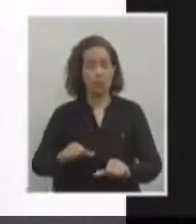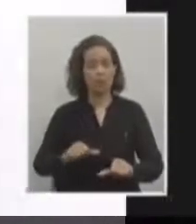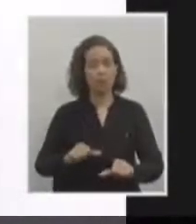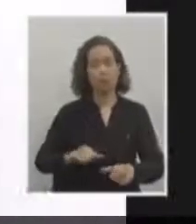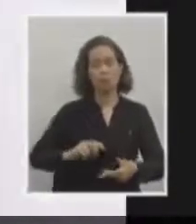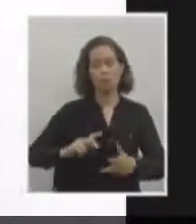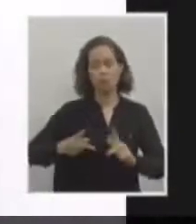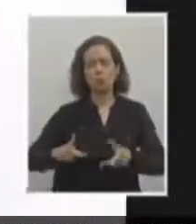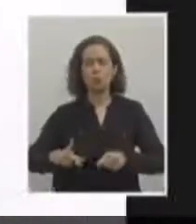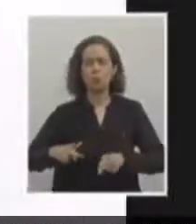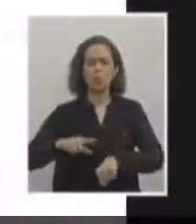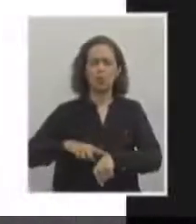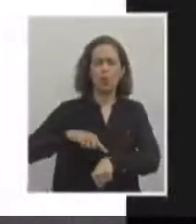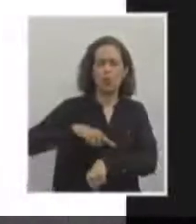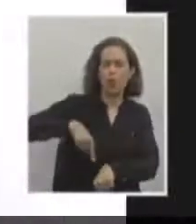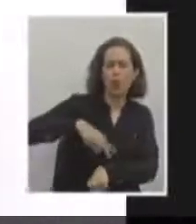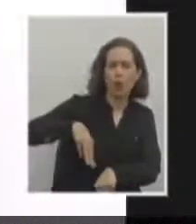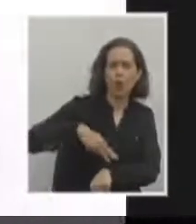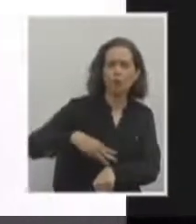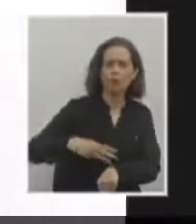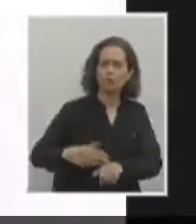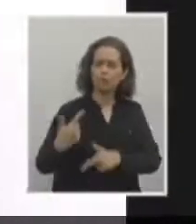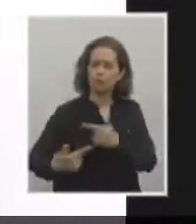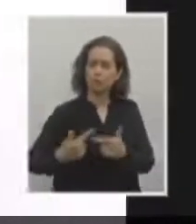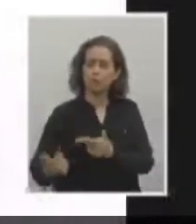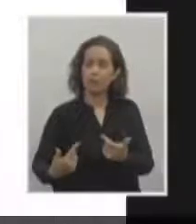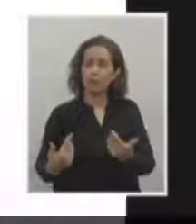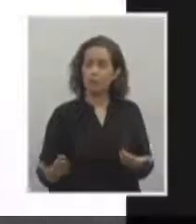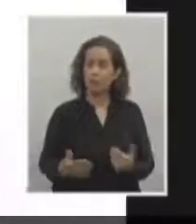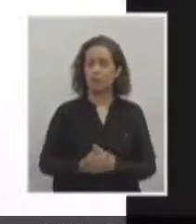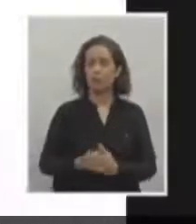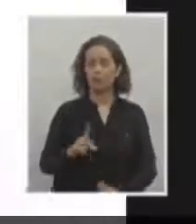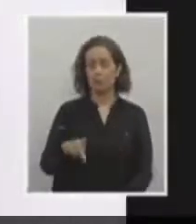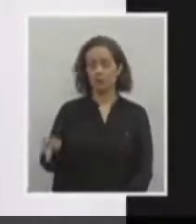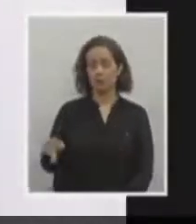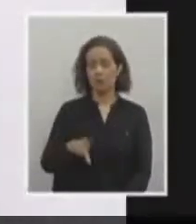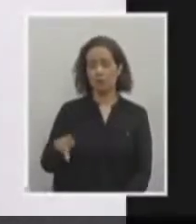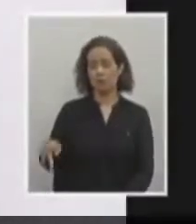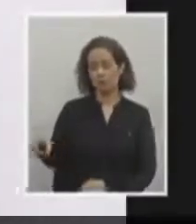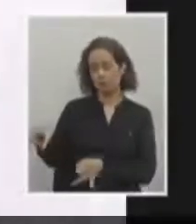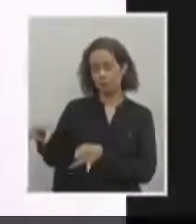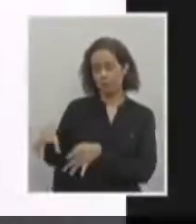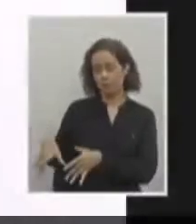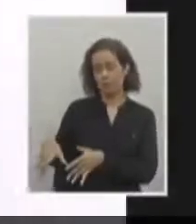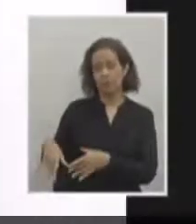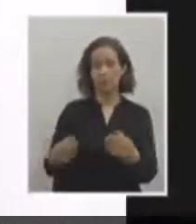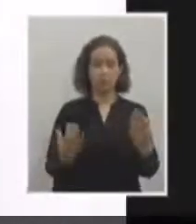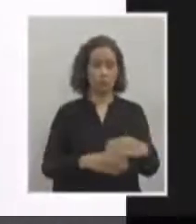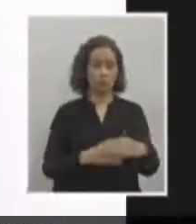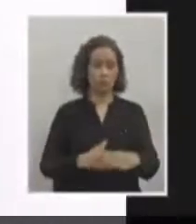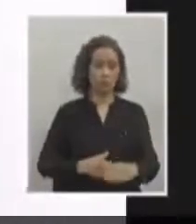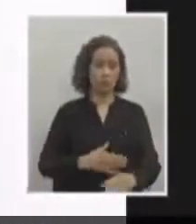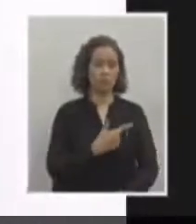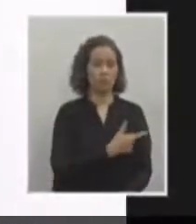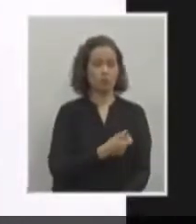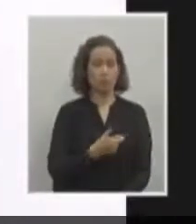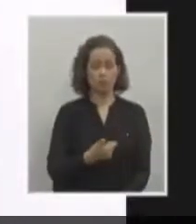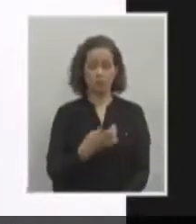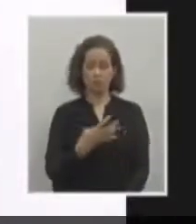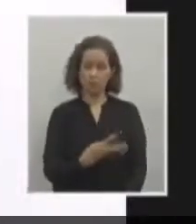der totalmente excedente e o professor do concurso 05 de 2014, específico da